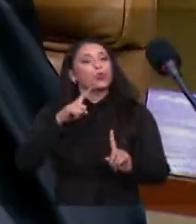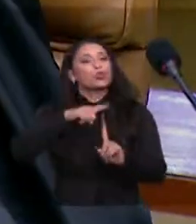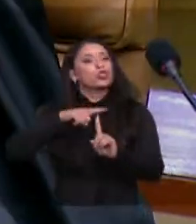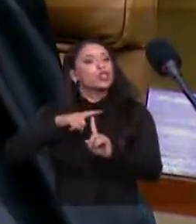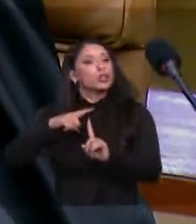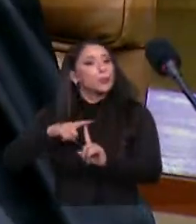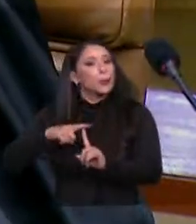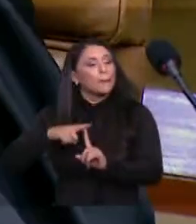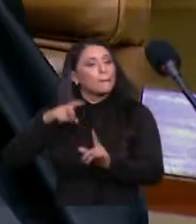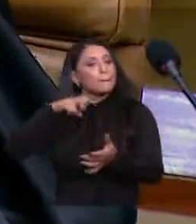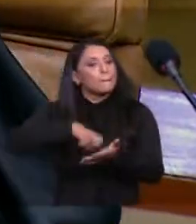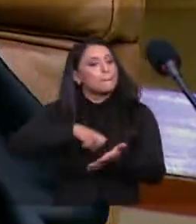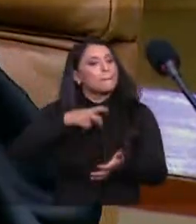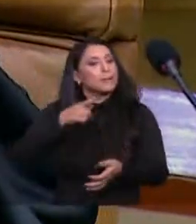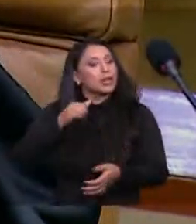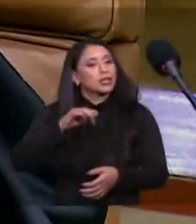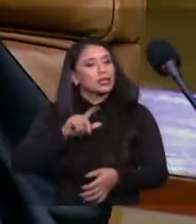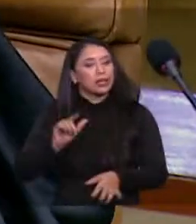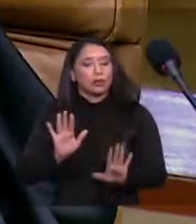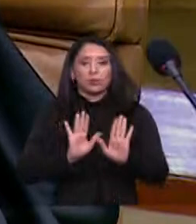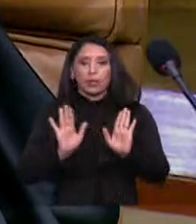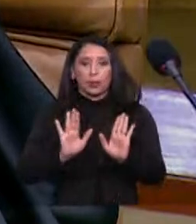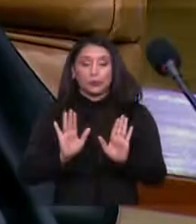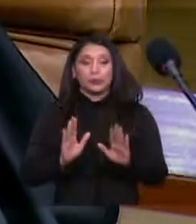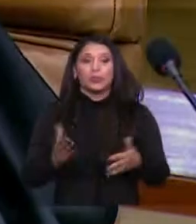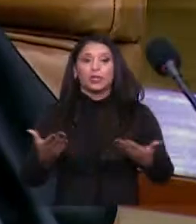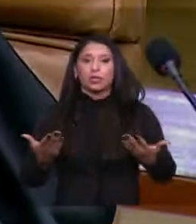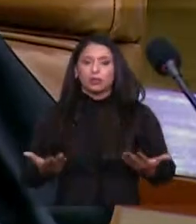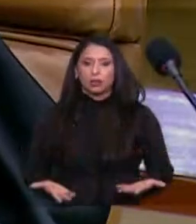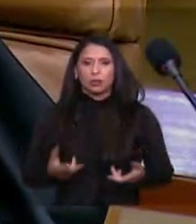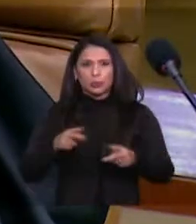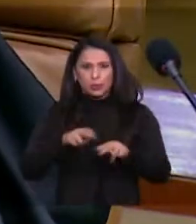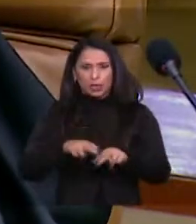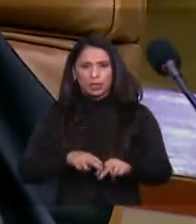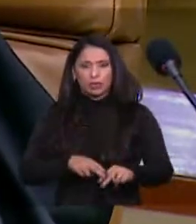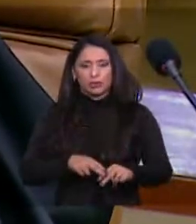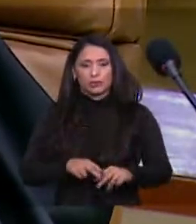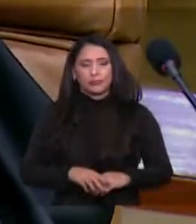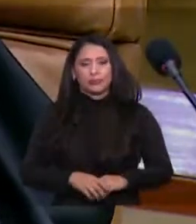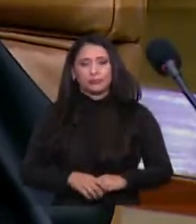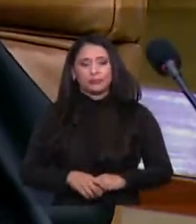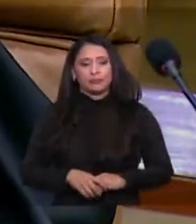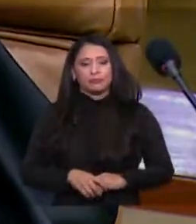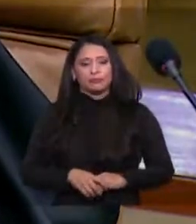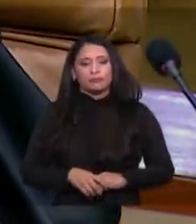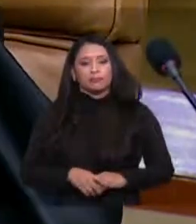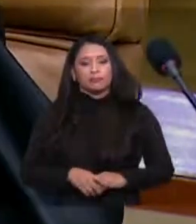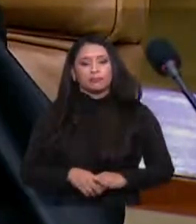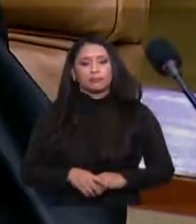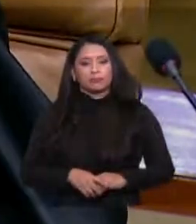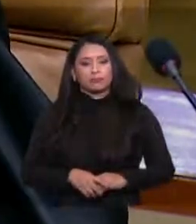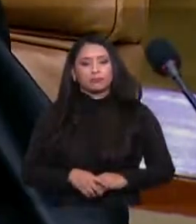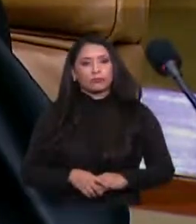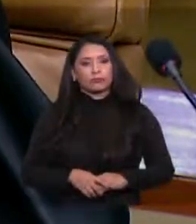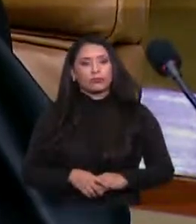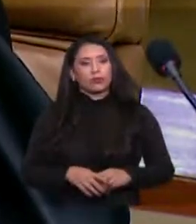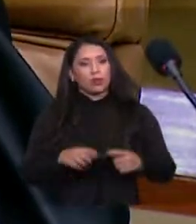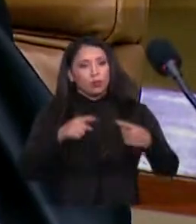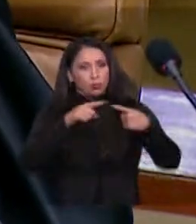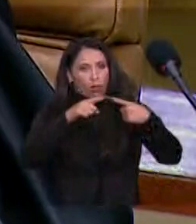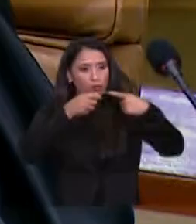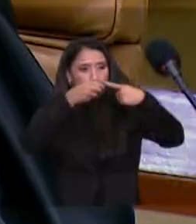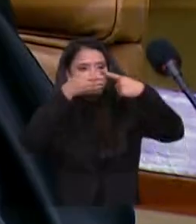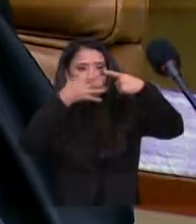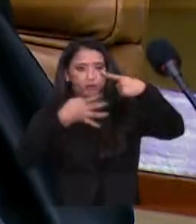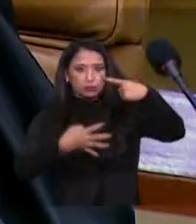penal que aqui está em questão por essas razões é todo este primeiro bloco